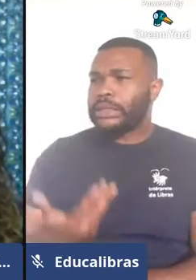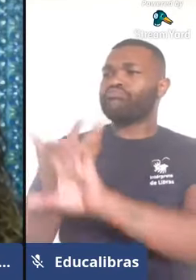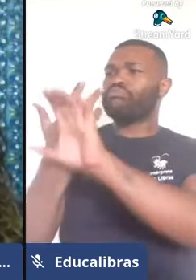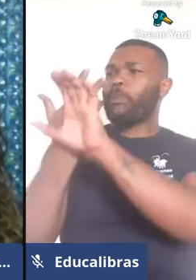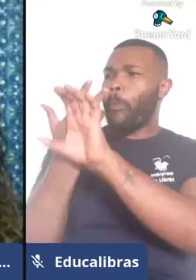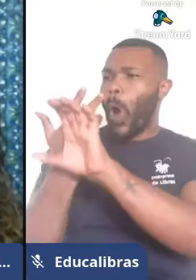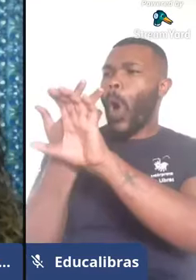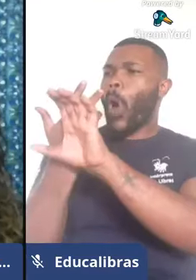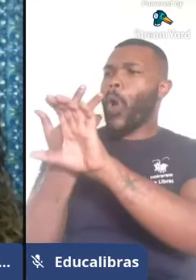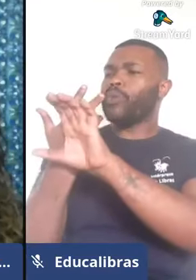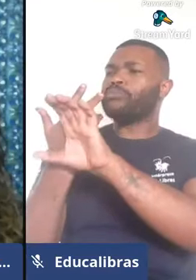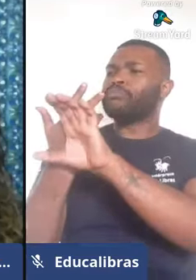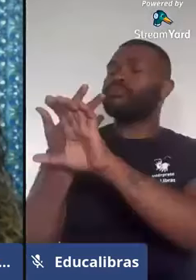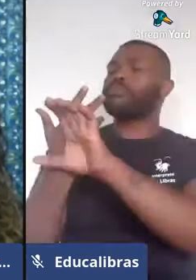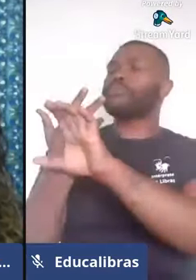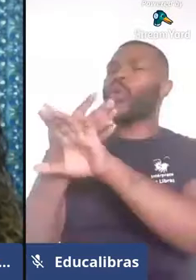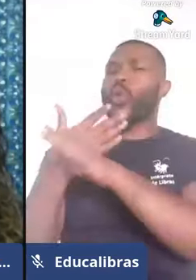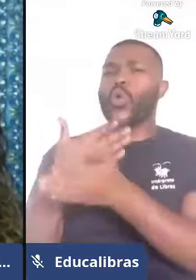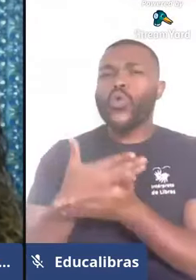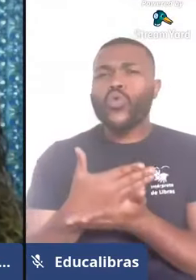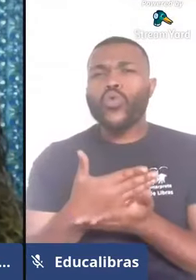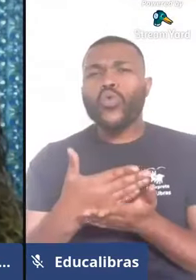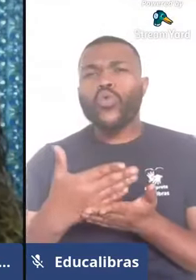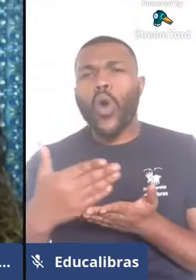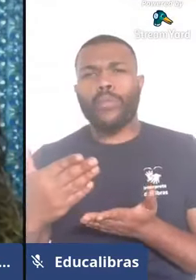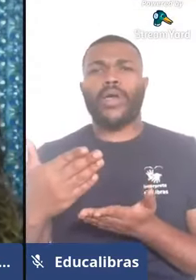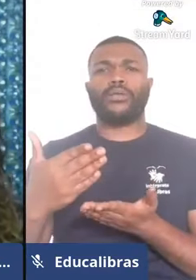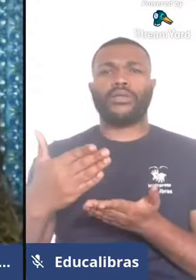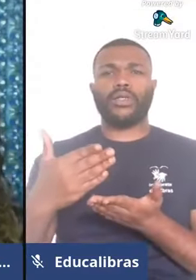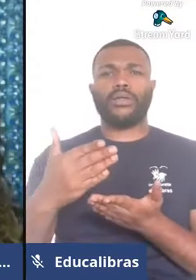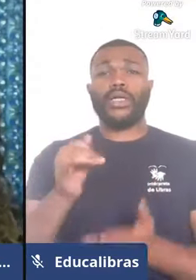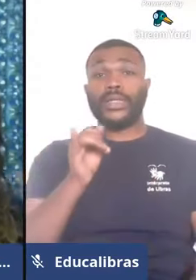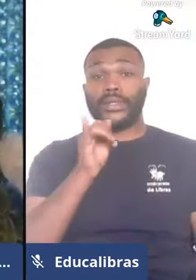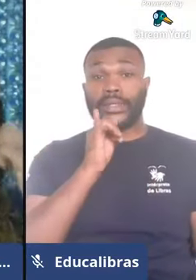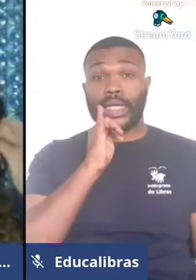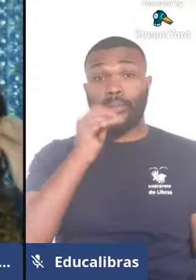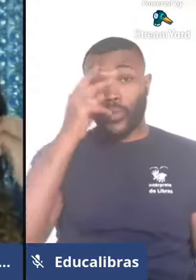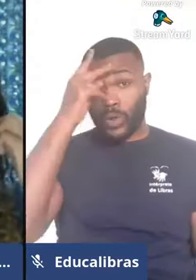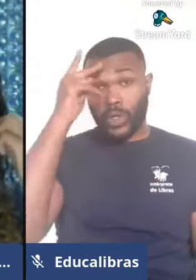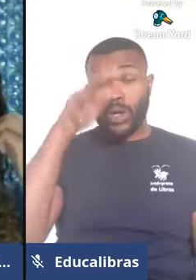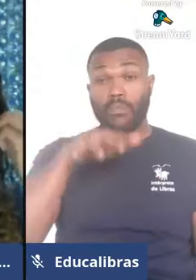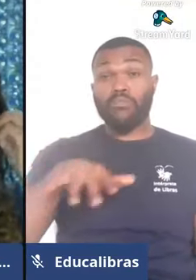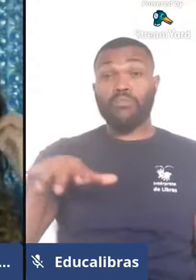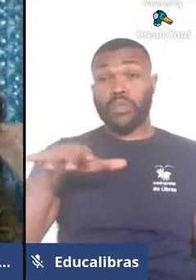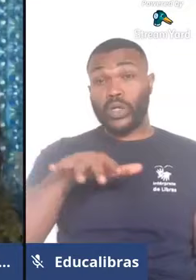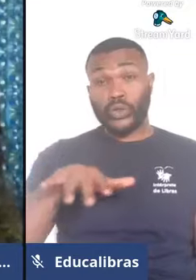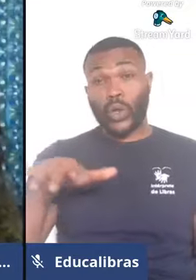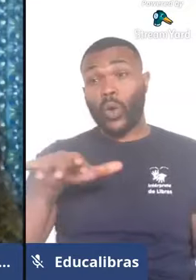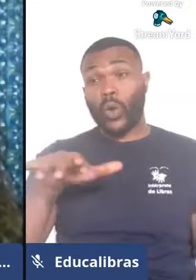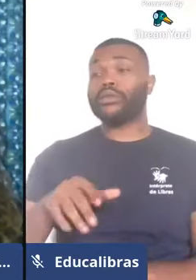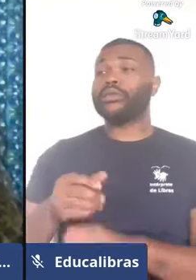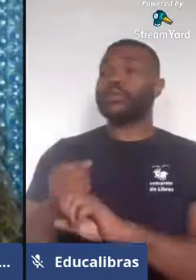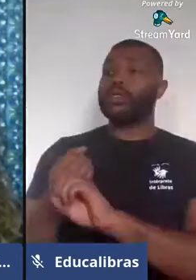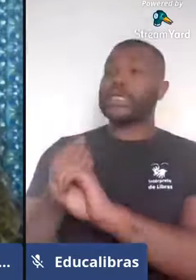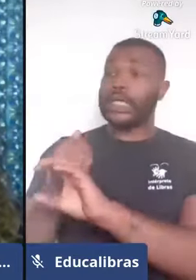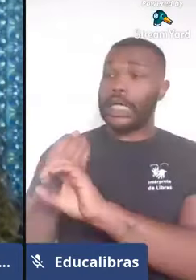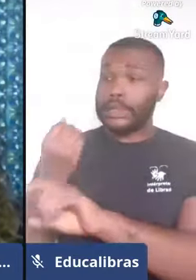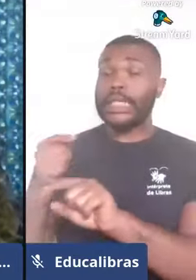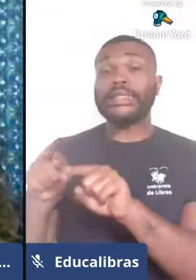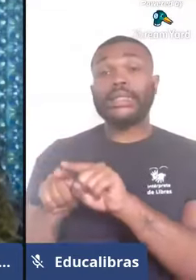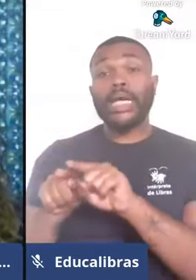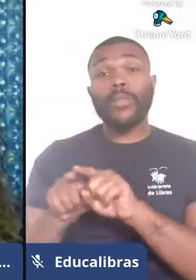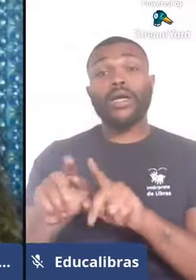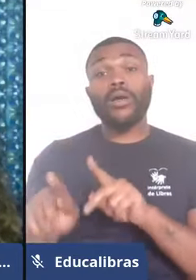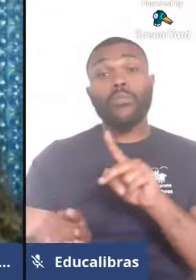videoconferências, né, não só as pessoas a fazerem EAD, como o público a consumir